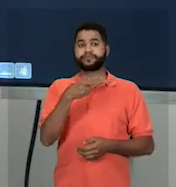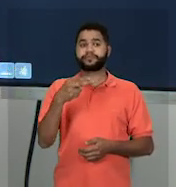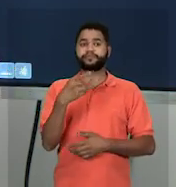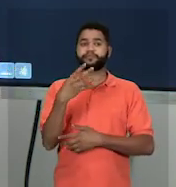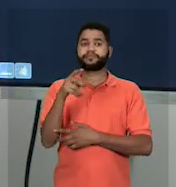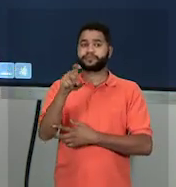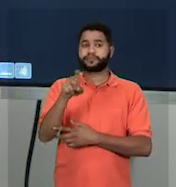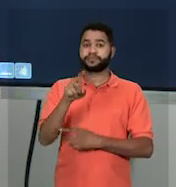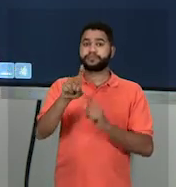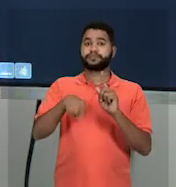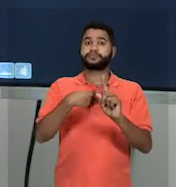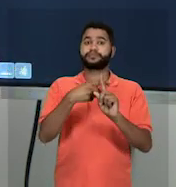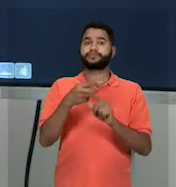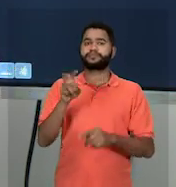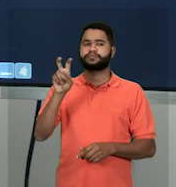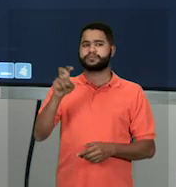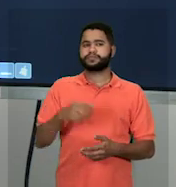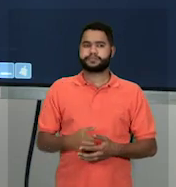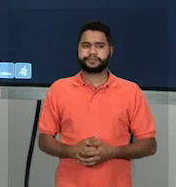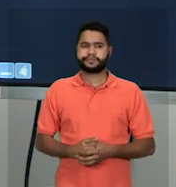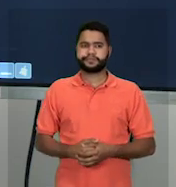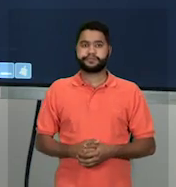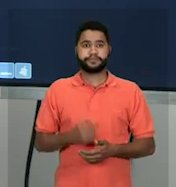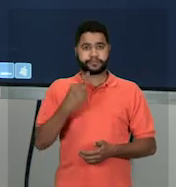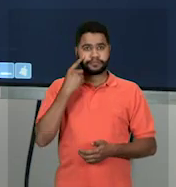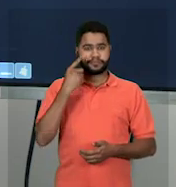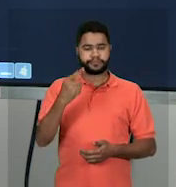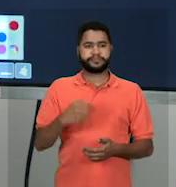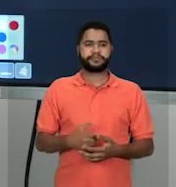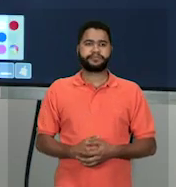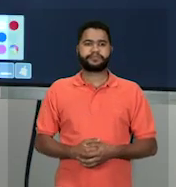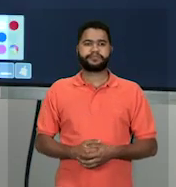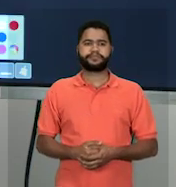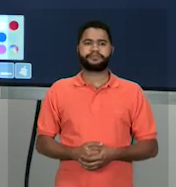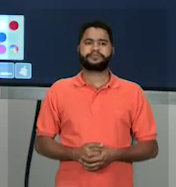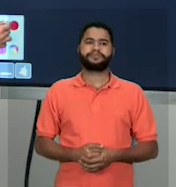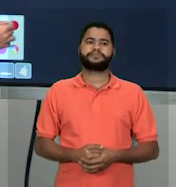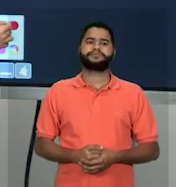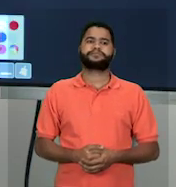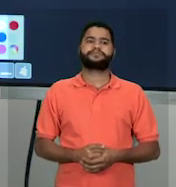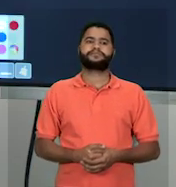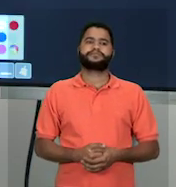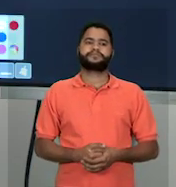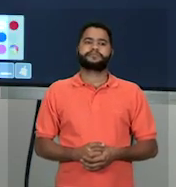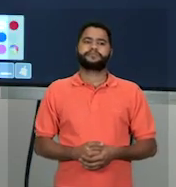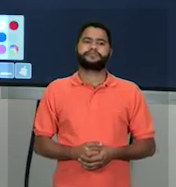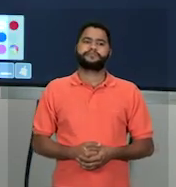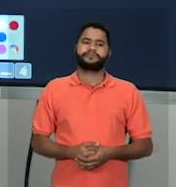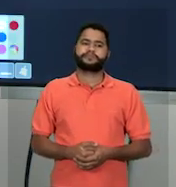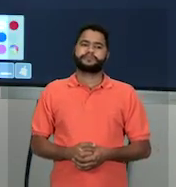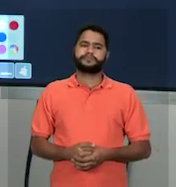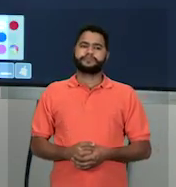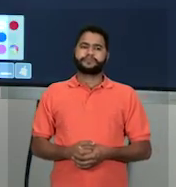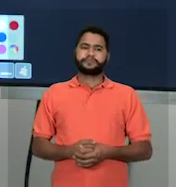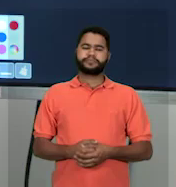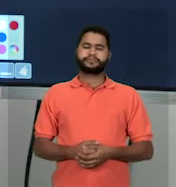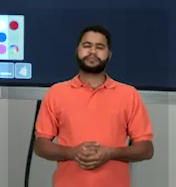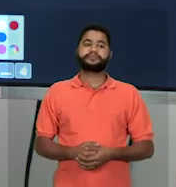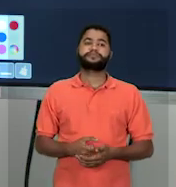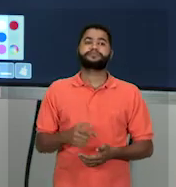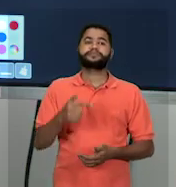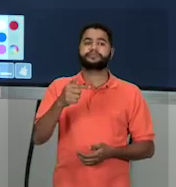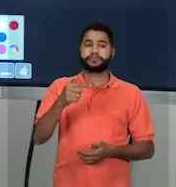= 4x + 5 Então vamos ver aqui ó vou trocar de cor aqui e vai ficar assim ó